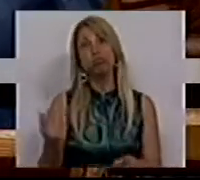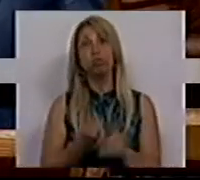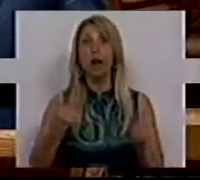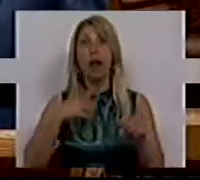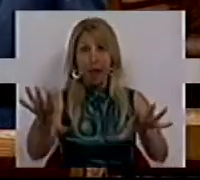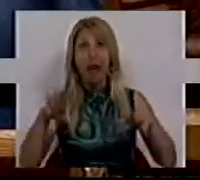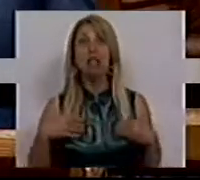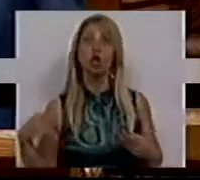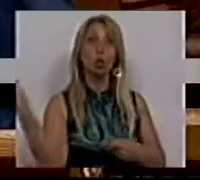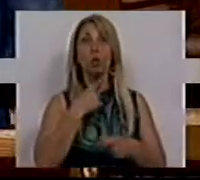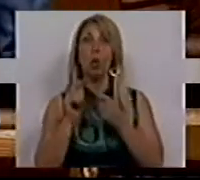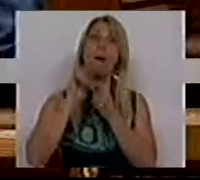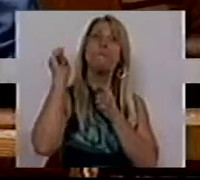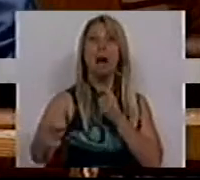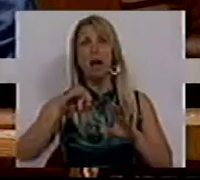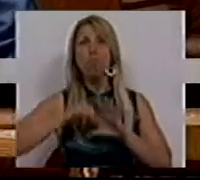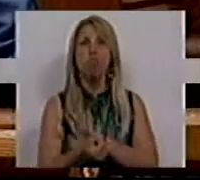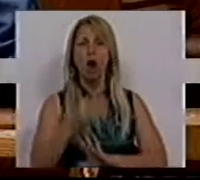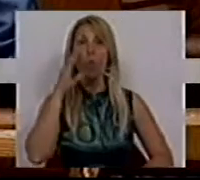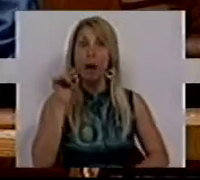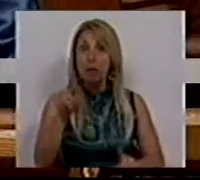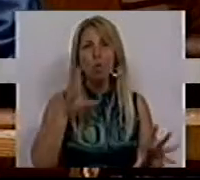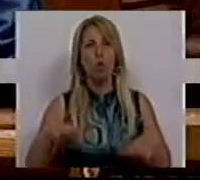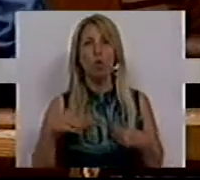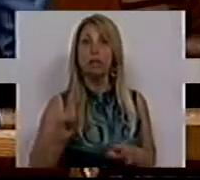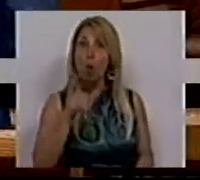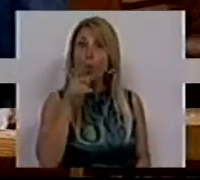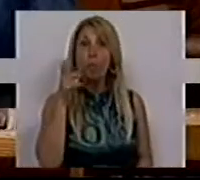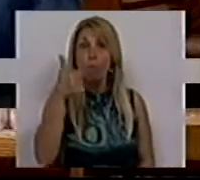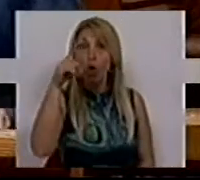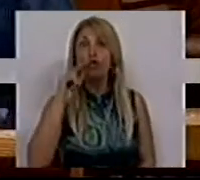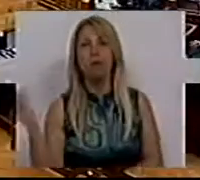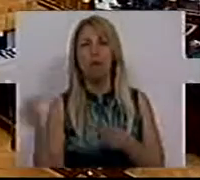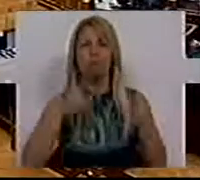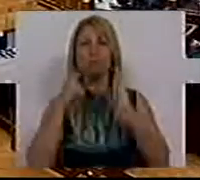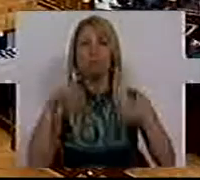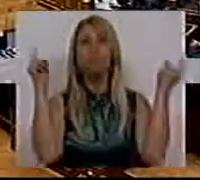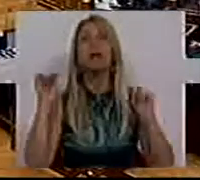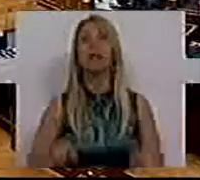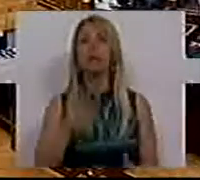buraco. Isso não aceitamos e esse é o compromisso que o Bloco de Esquerda cá atrás disse.